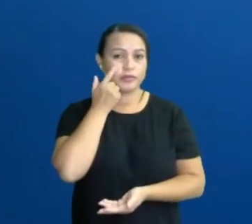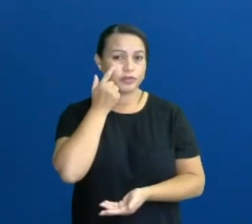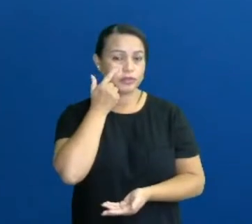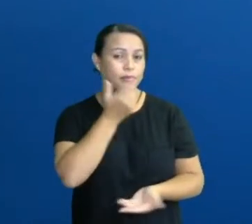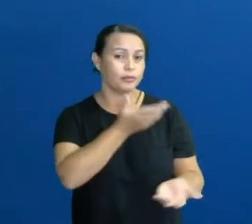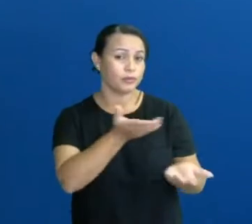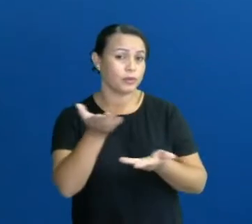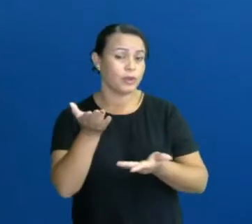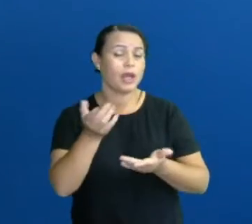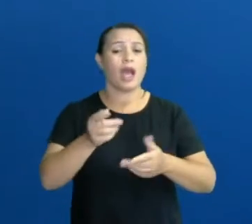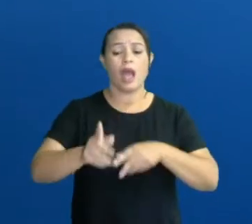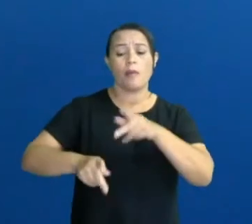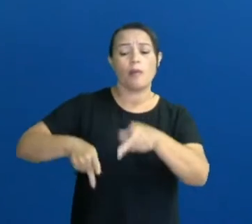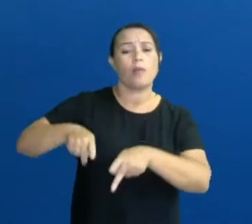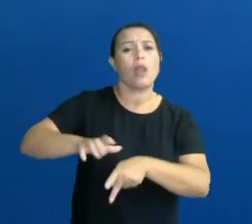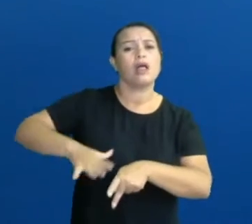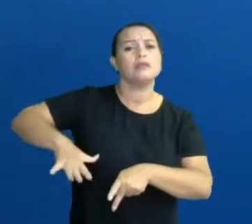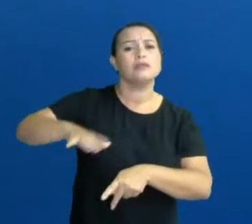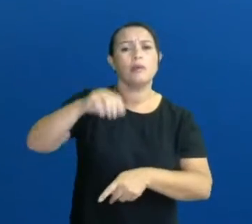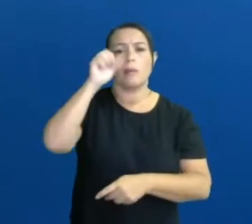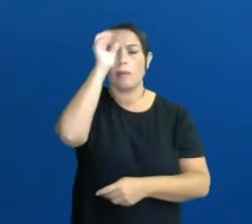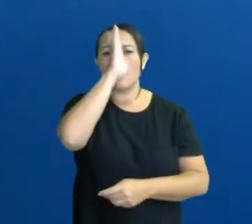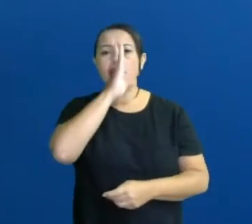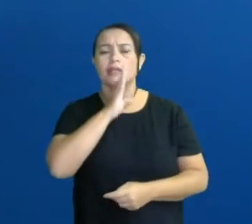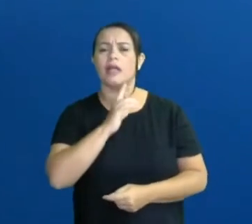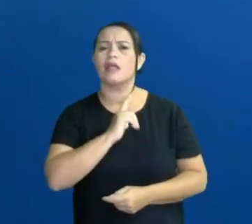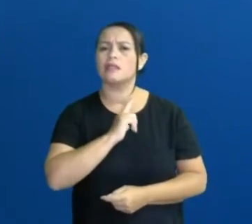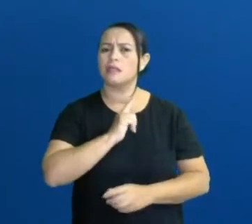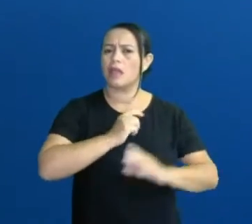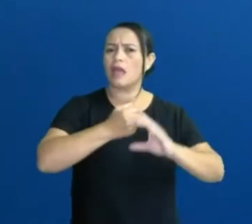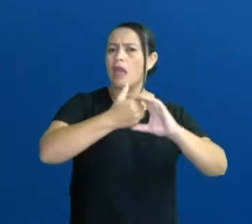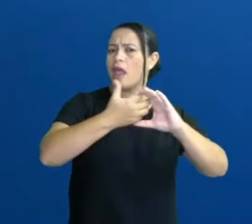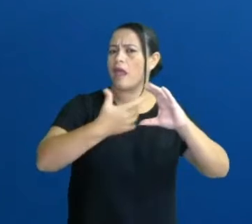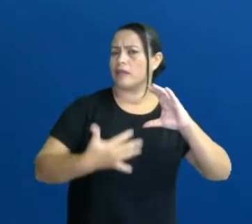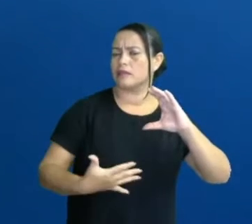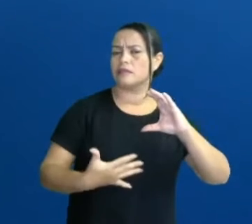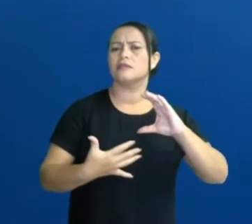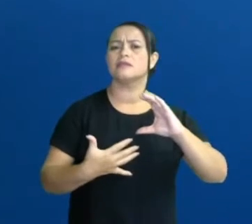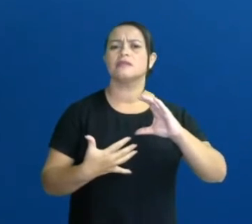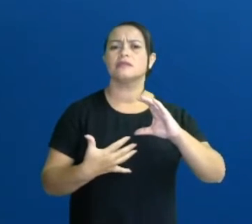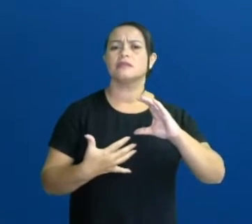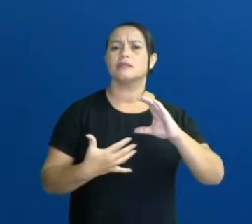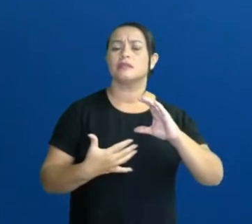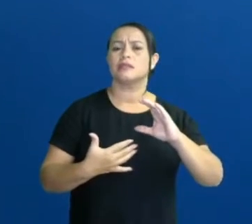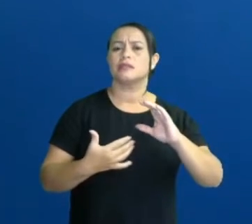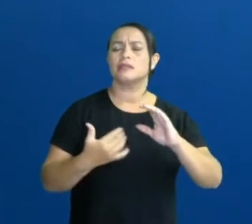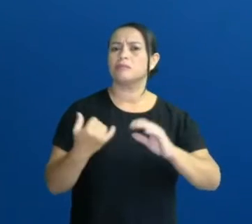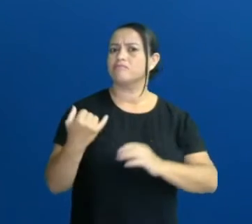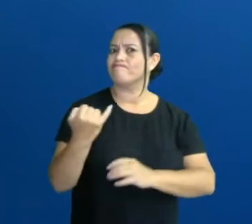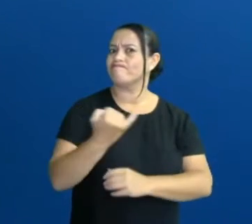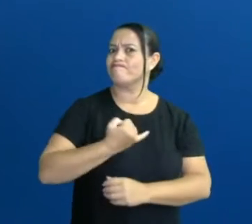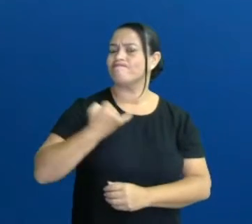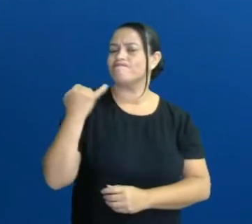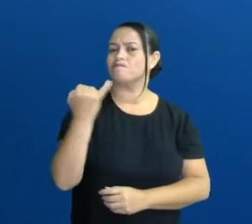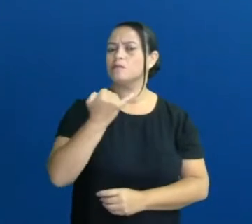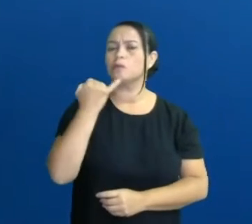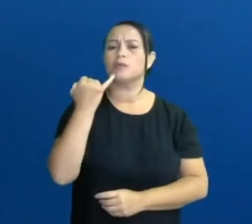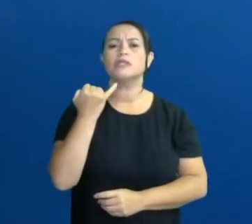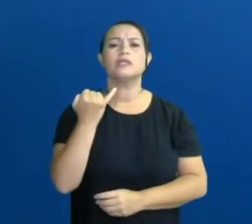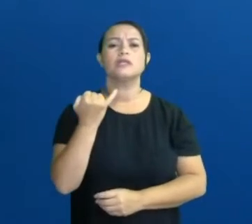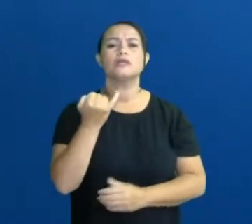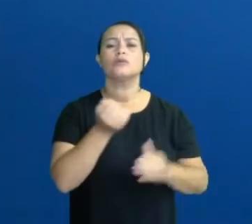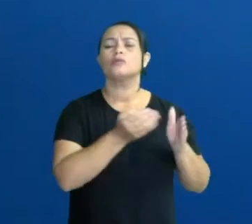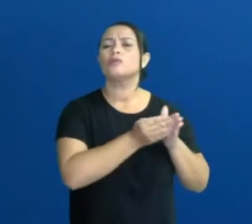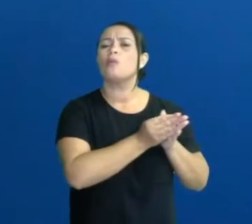lá. A população brasileira, ela tem características primordiais de uma